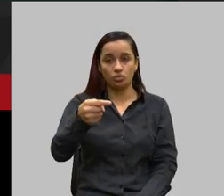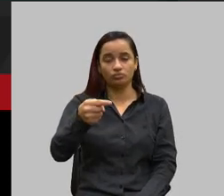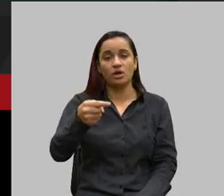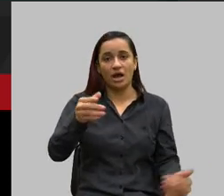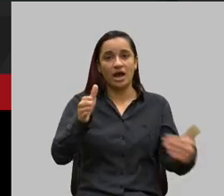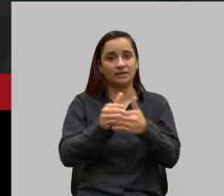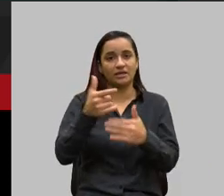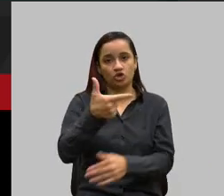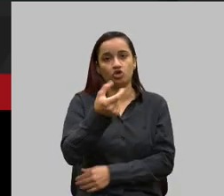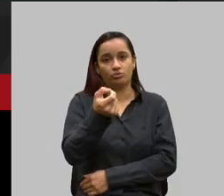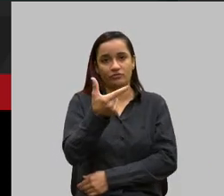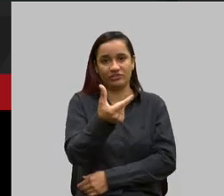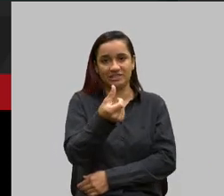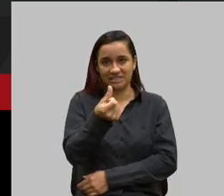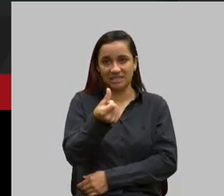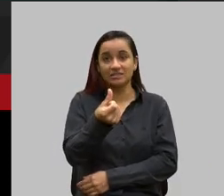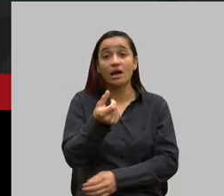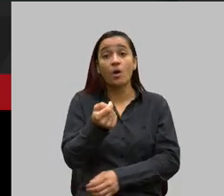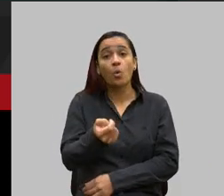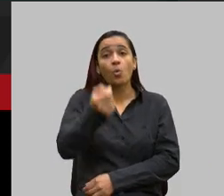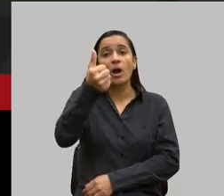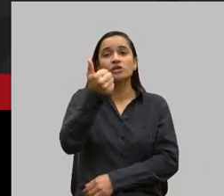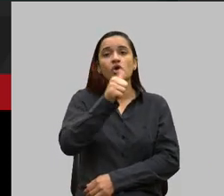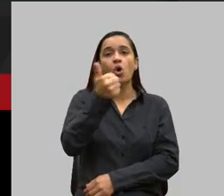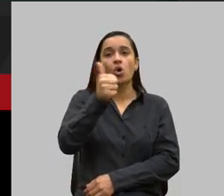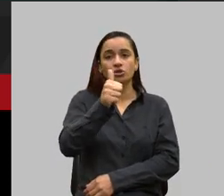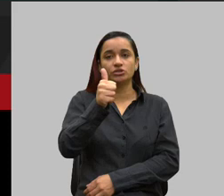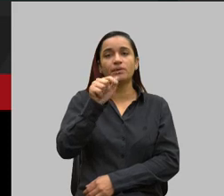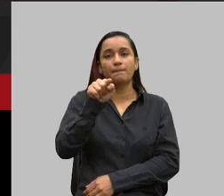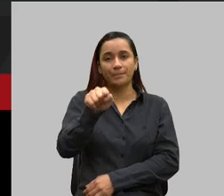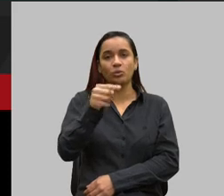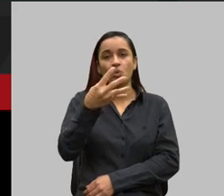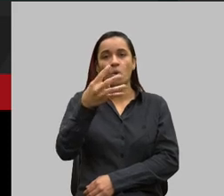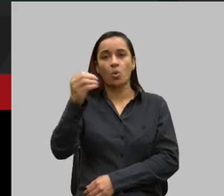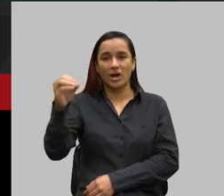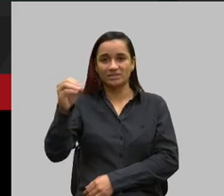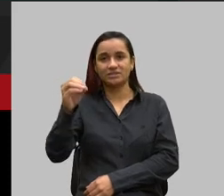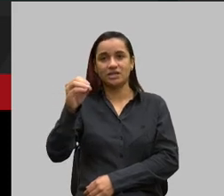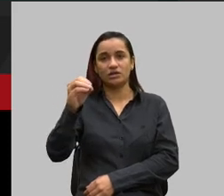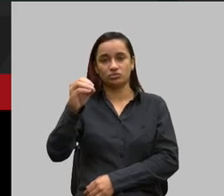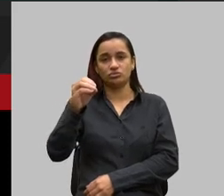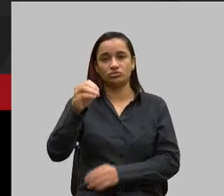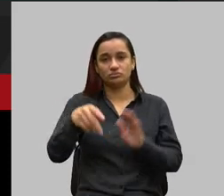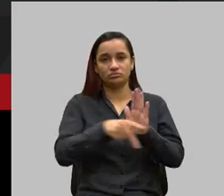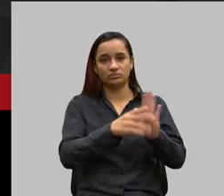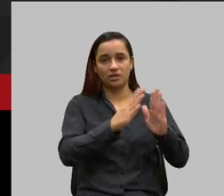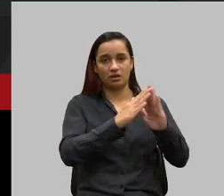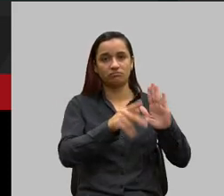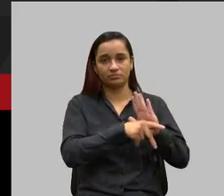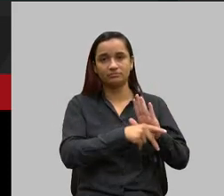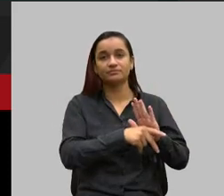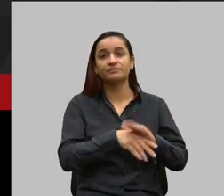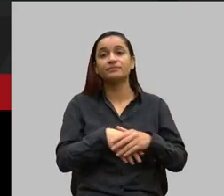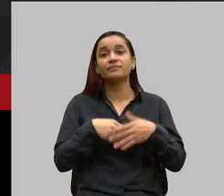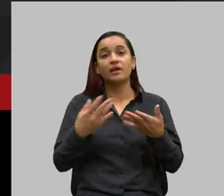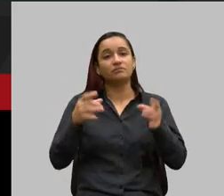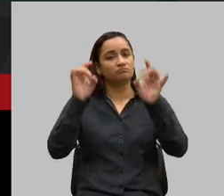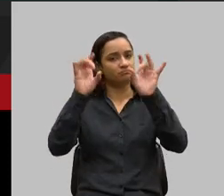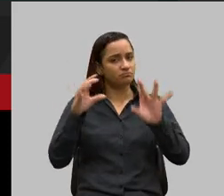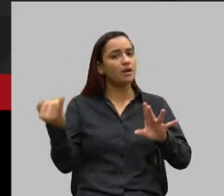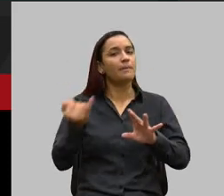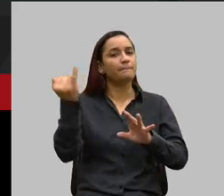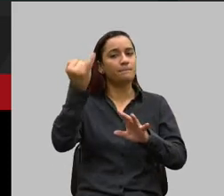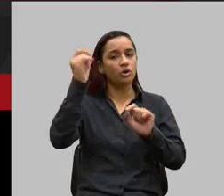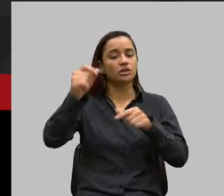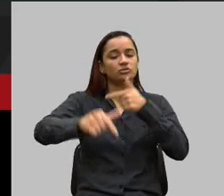11.000 quase 11.400 títulos faço um destaque muito muito importante ao trabalho feito